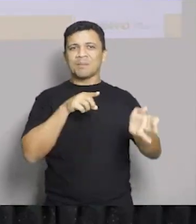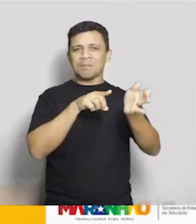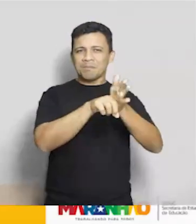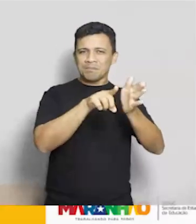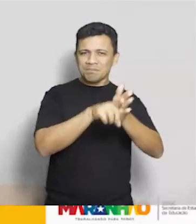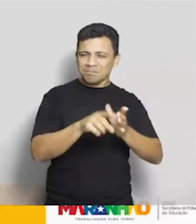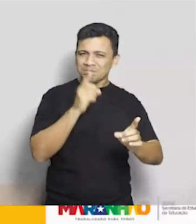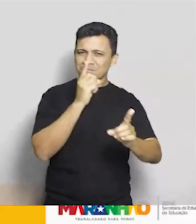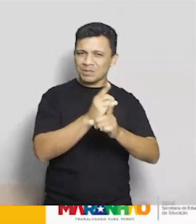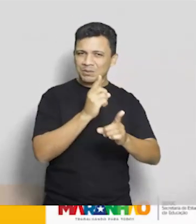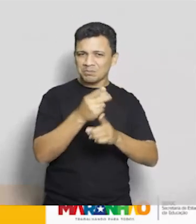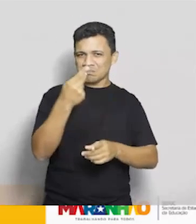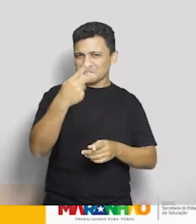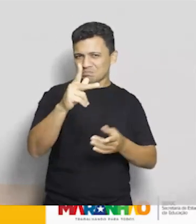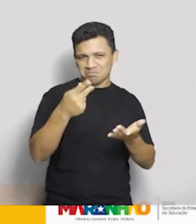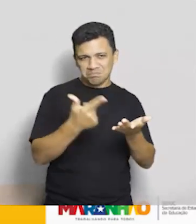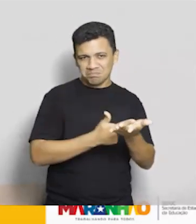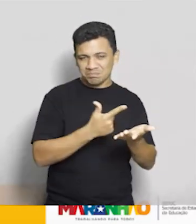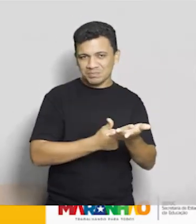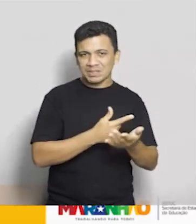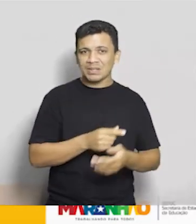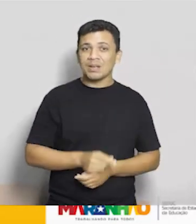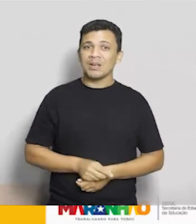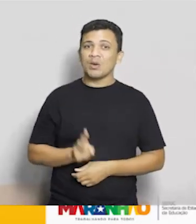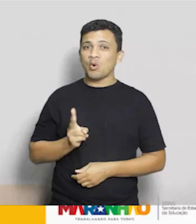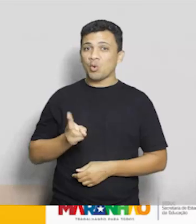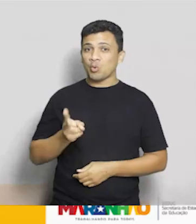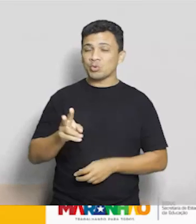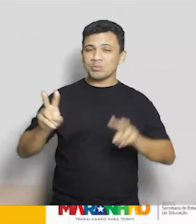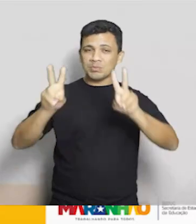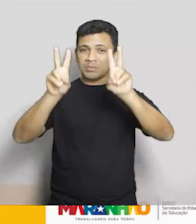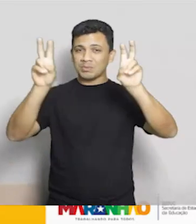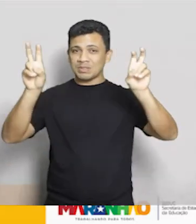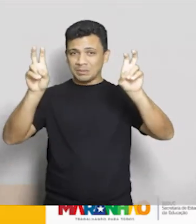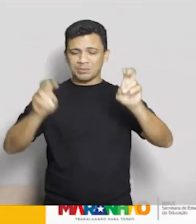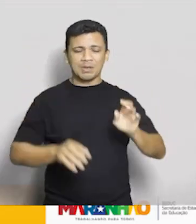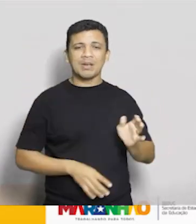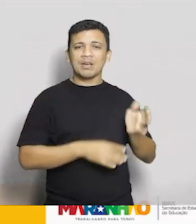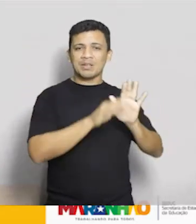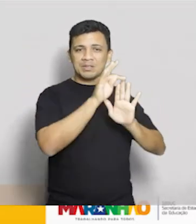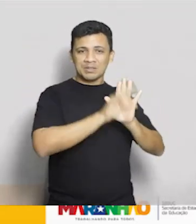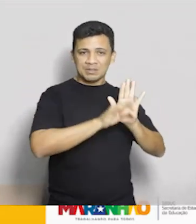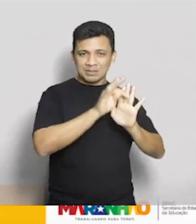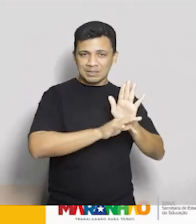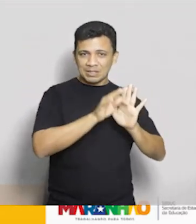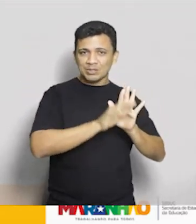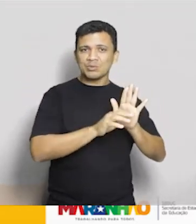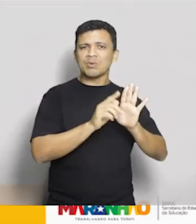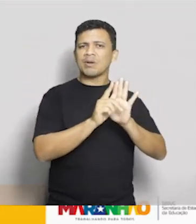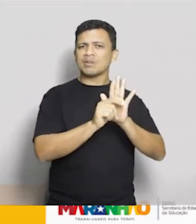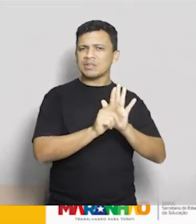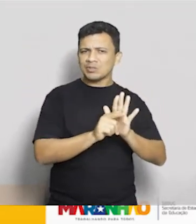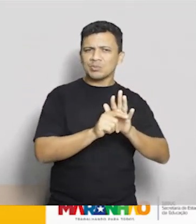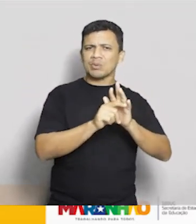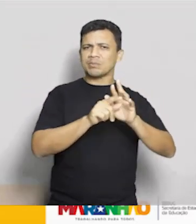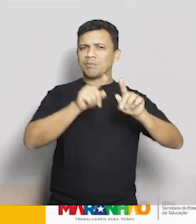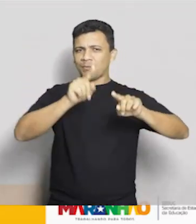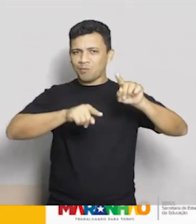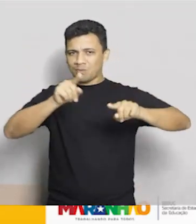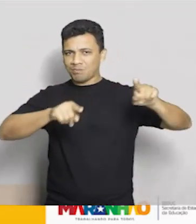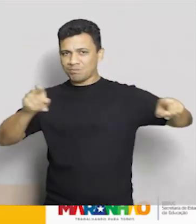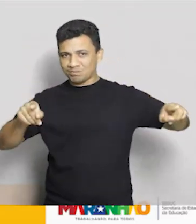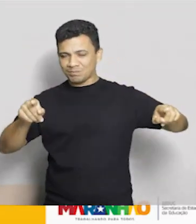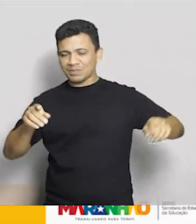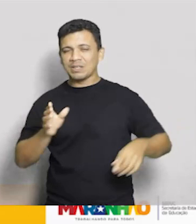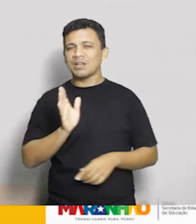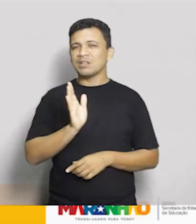pessoal nós vamos continuar com a temática do very Texas que são gêneros textuais variados nós